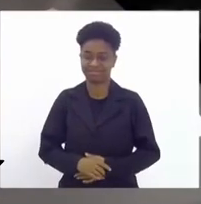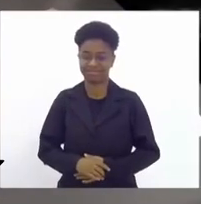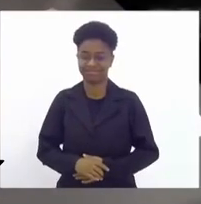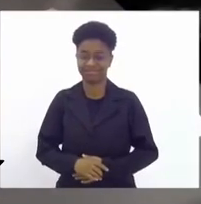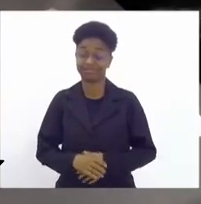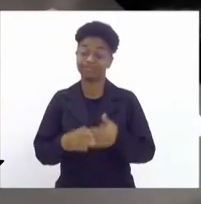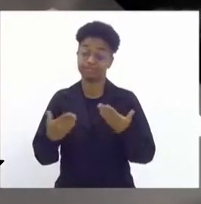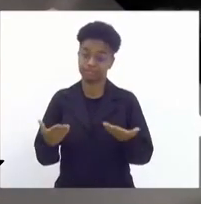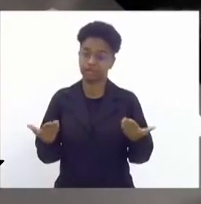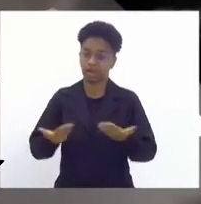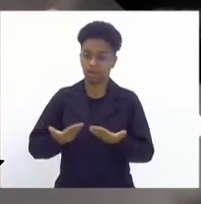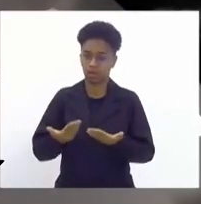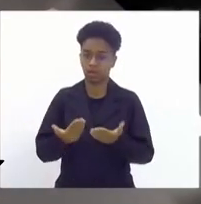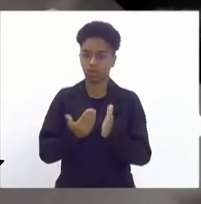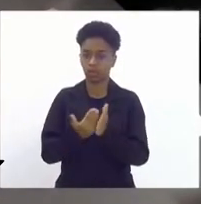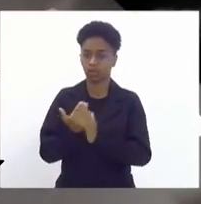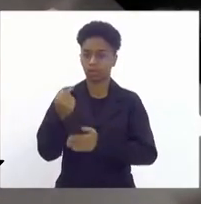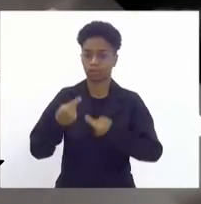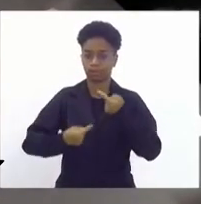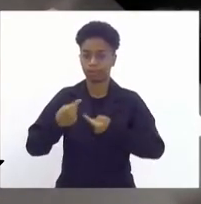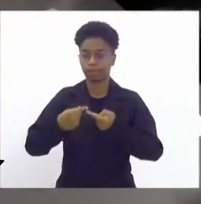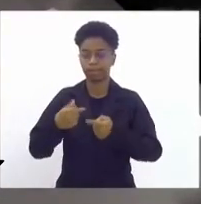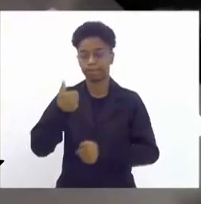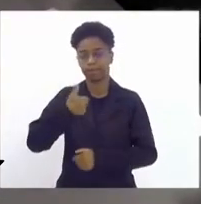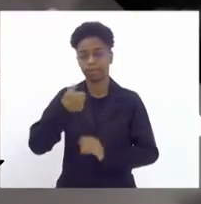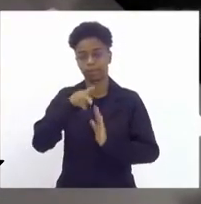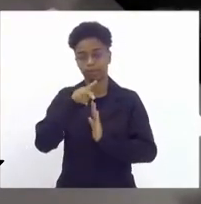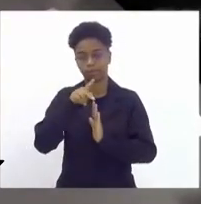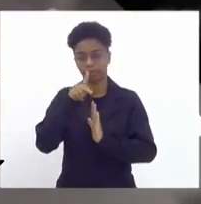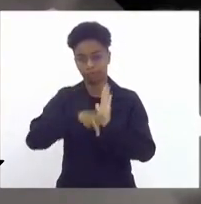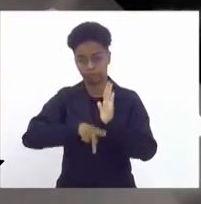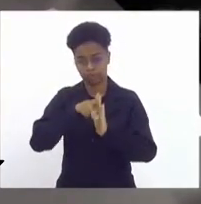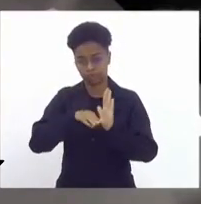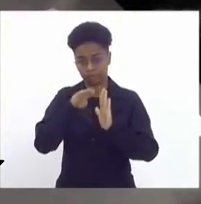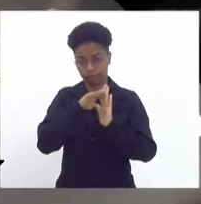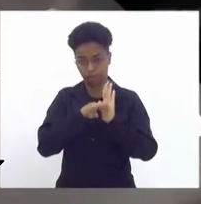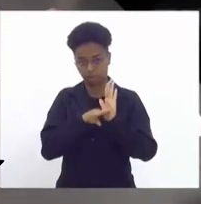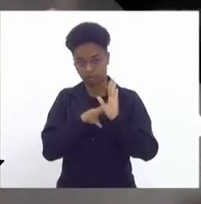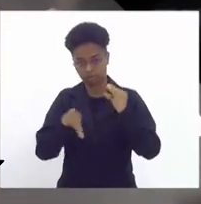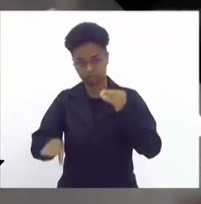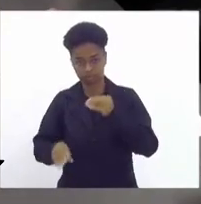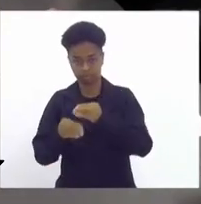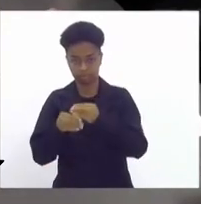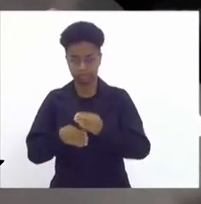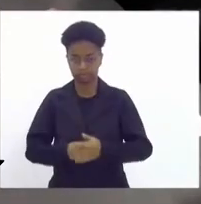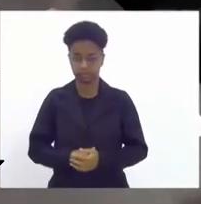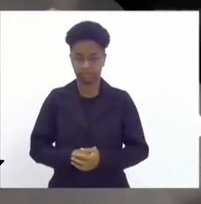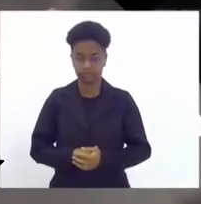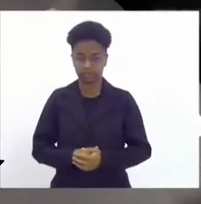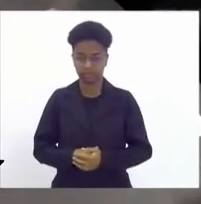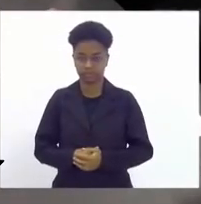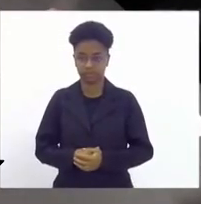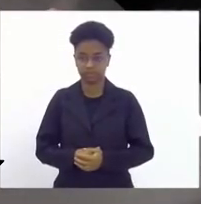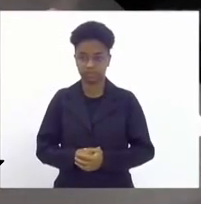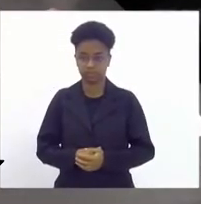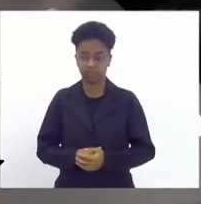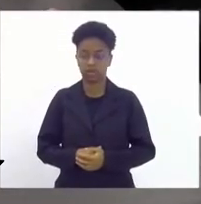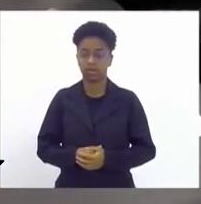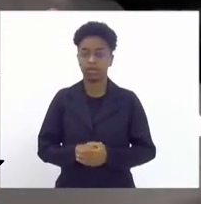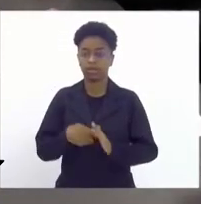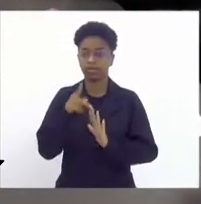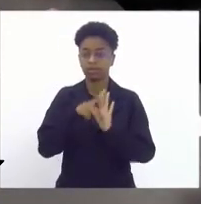Bem, passemos então ao primeiro projeto da pauta extraordinária, que tem como ordem do dia o projeto número